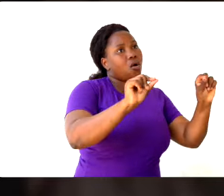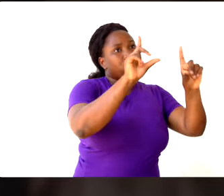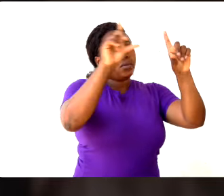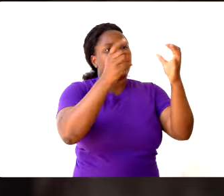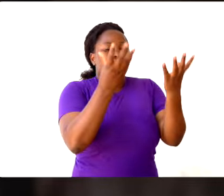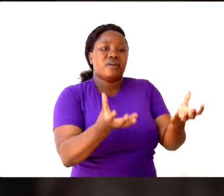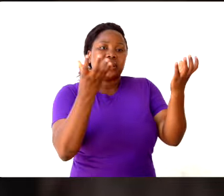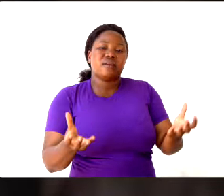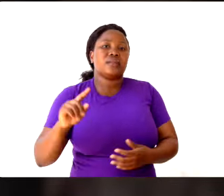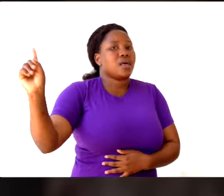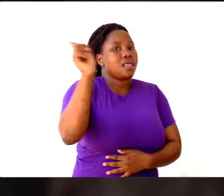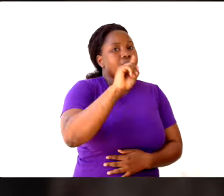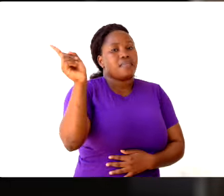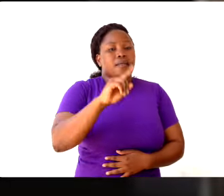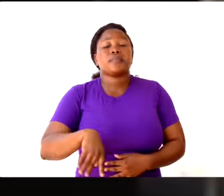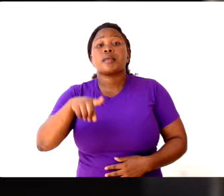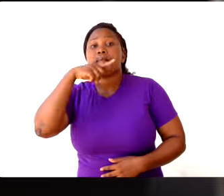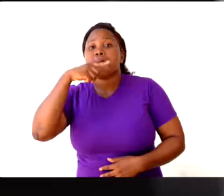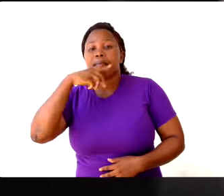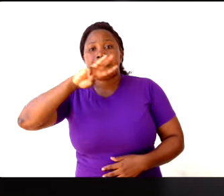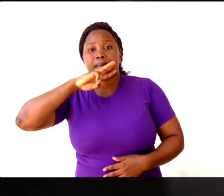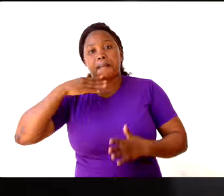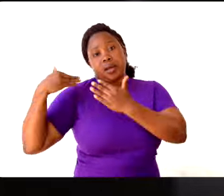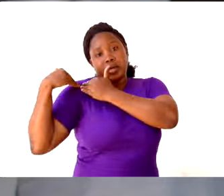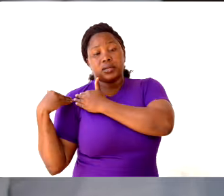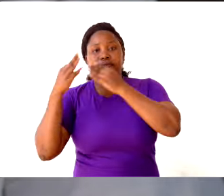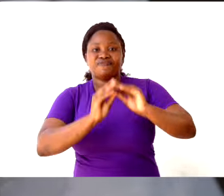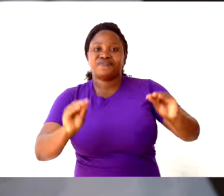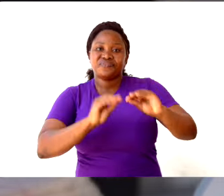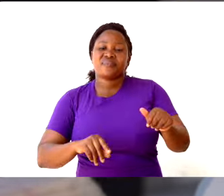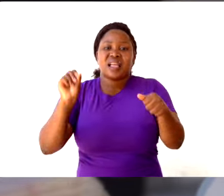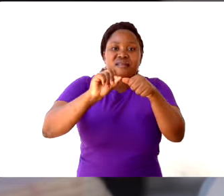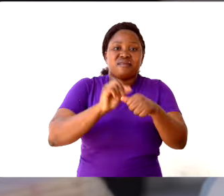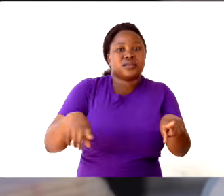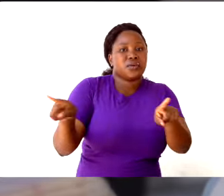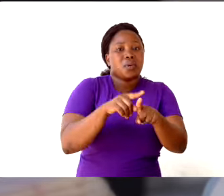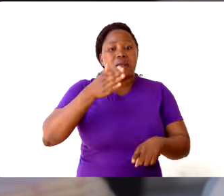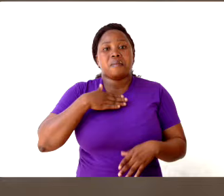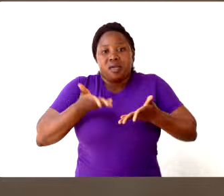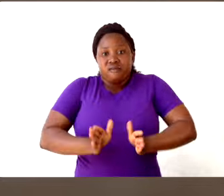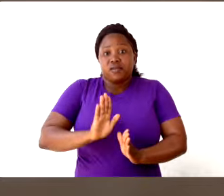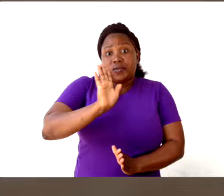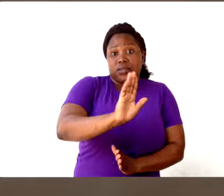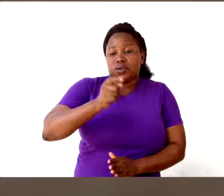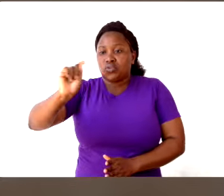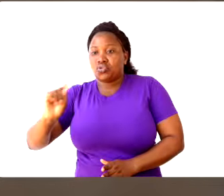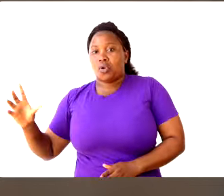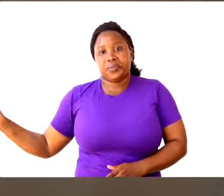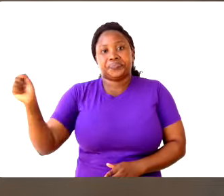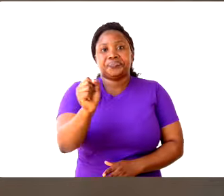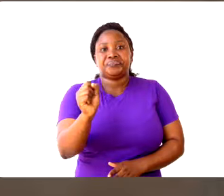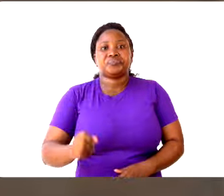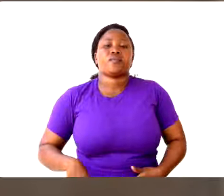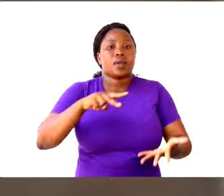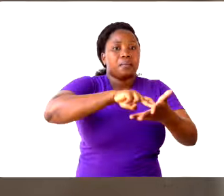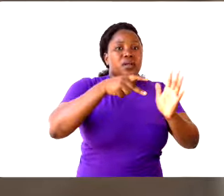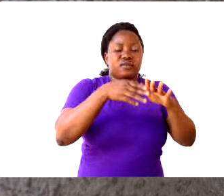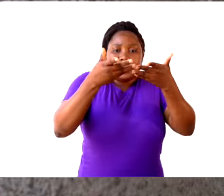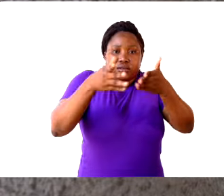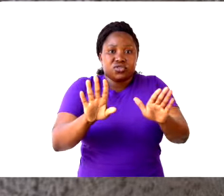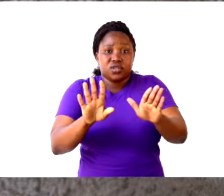quero perder nenhuma lição. Caro encarregado, faça como eu. Mande o seu educando à